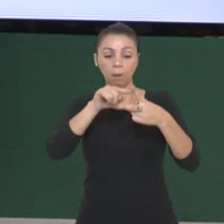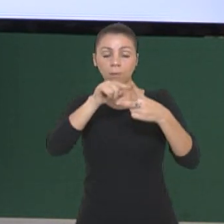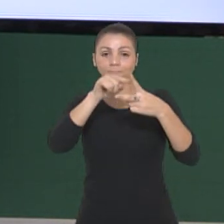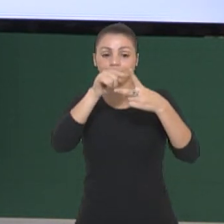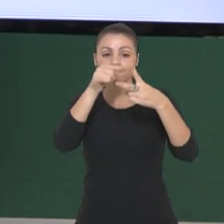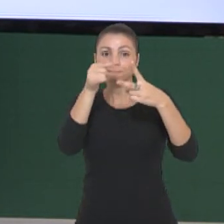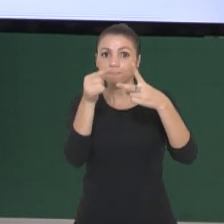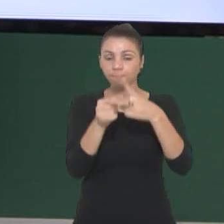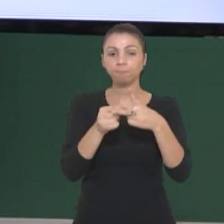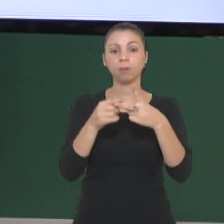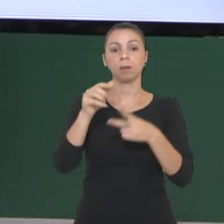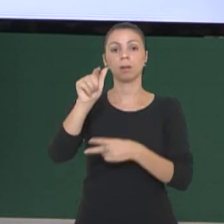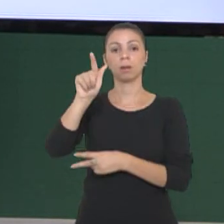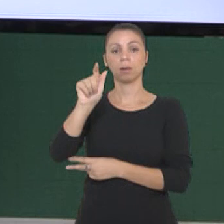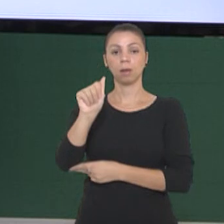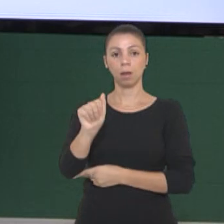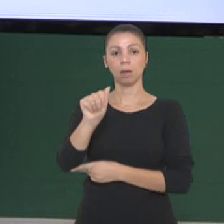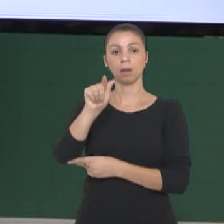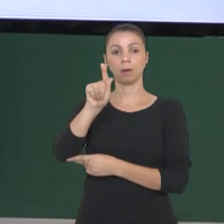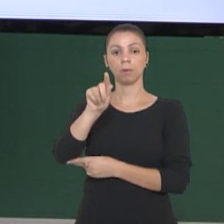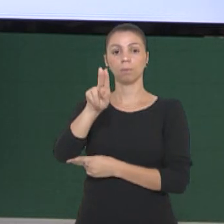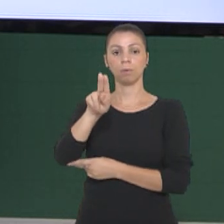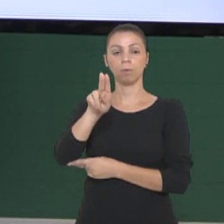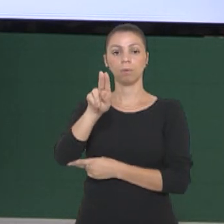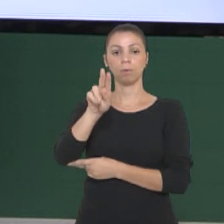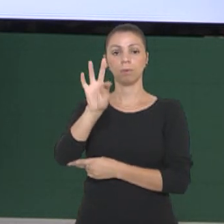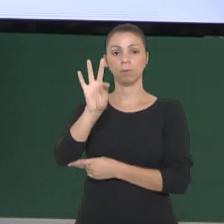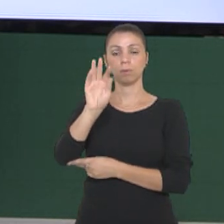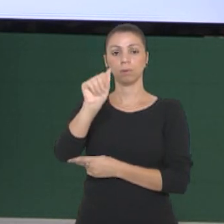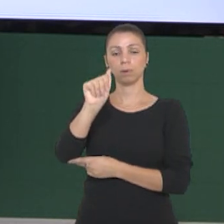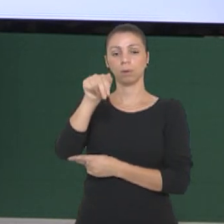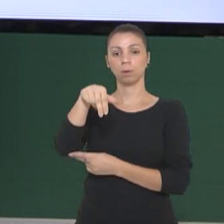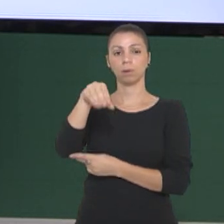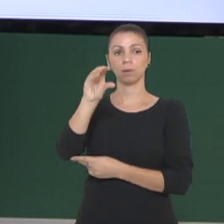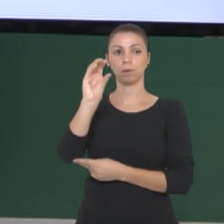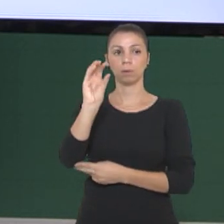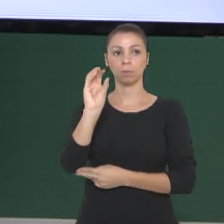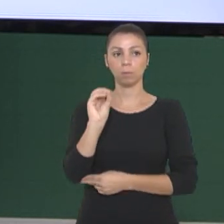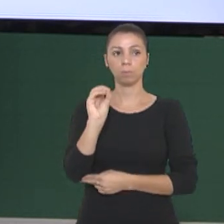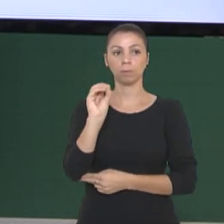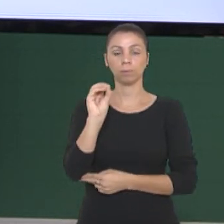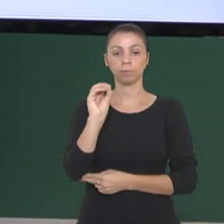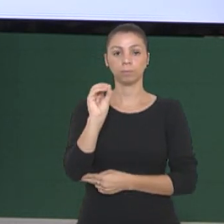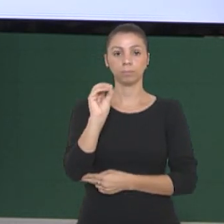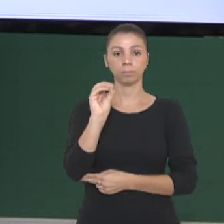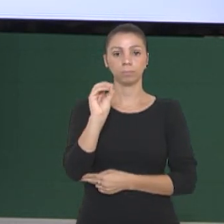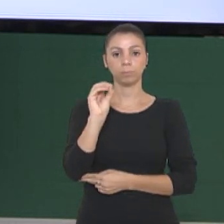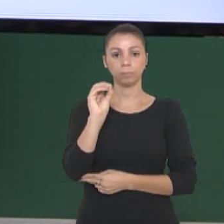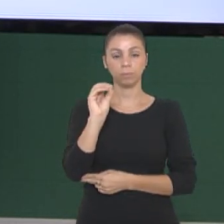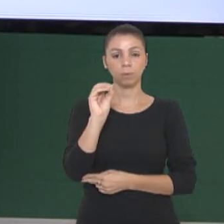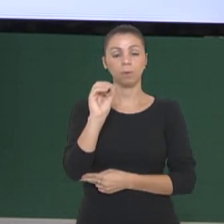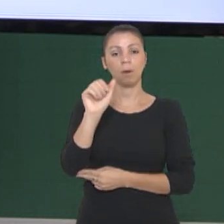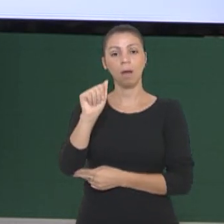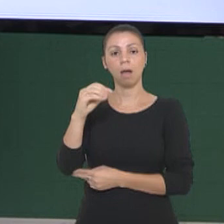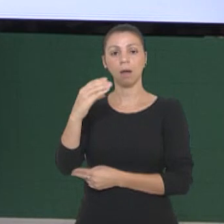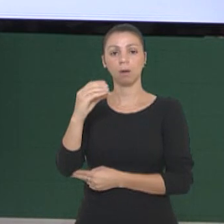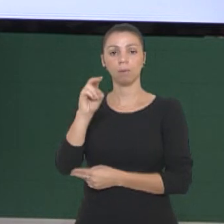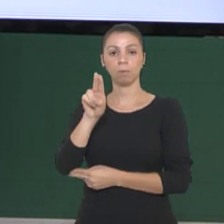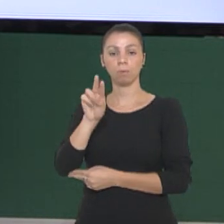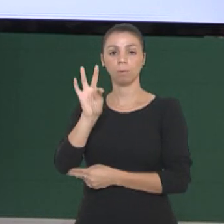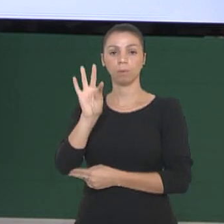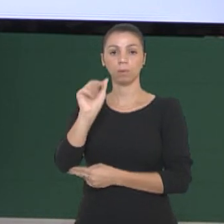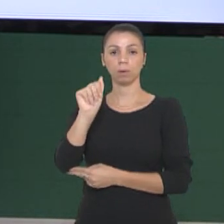triângulo acutângulo. A classificação dele quanto aos seus ângulos é que ele é um triângulo acutângulo.